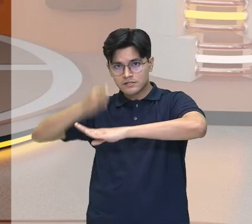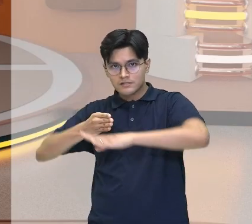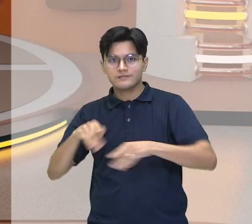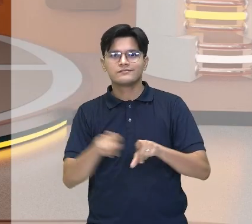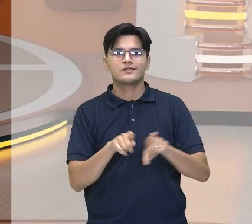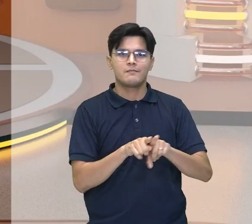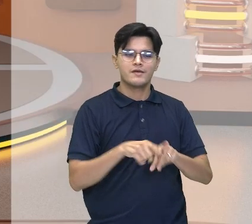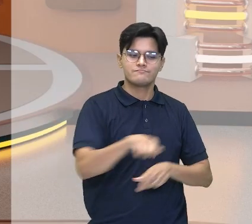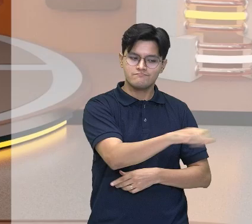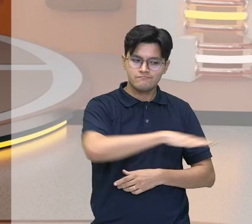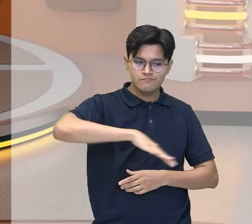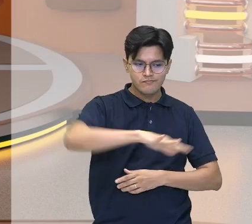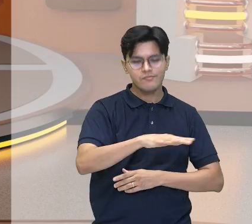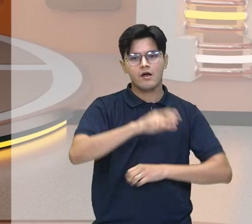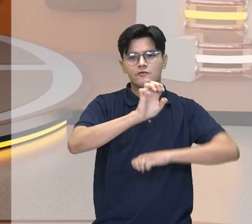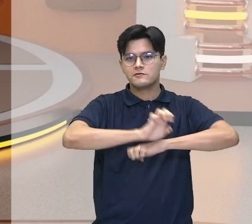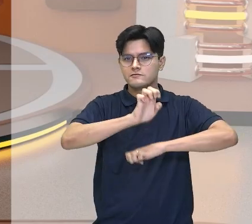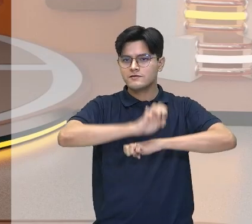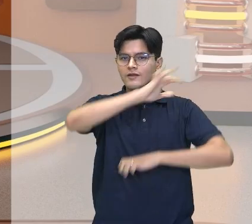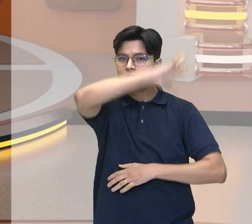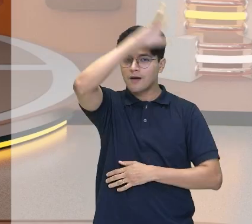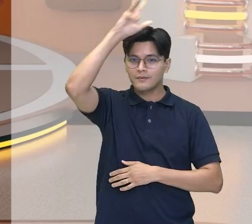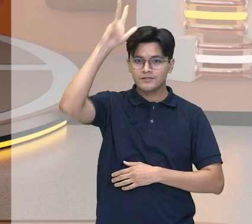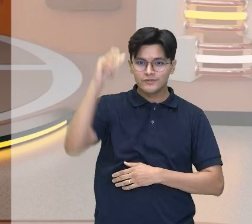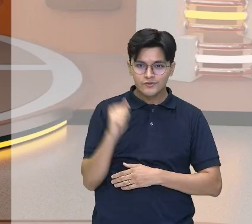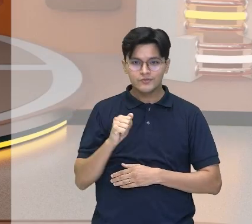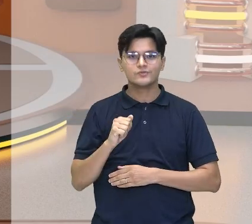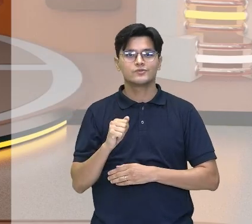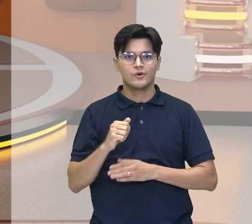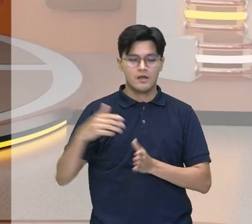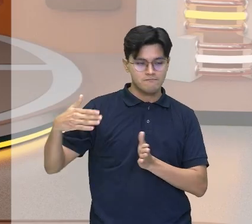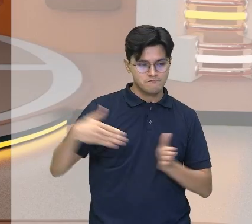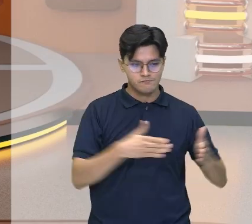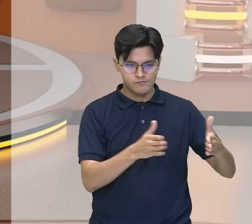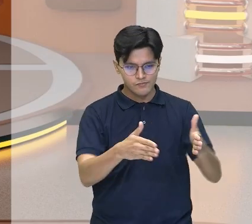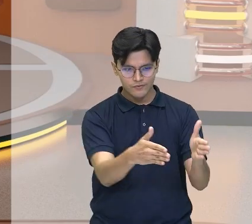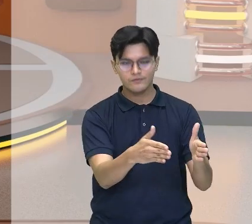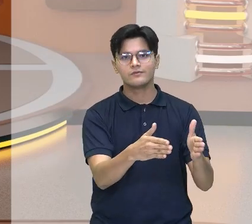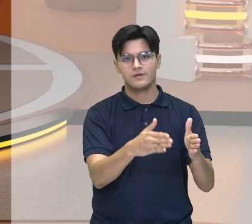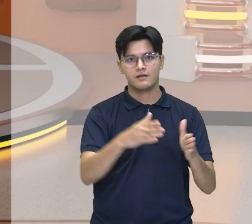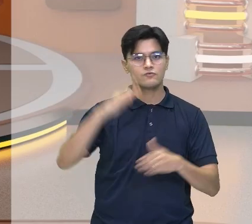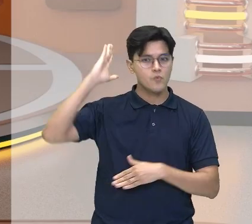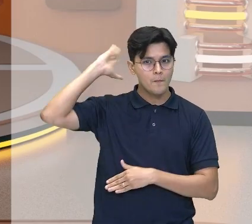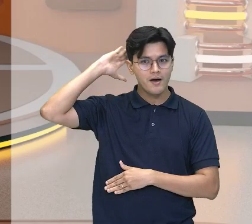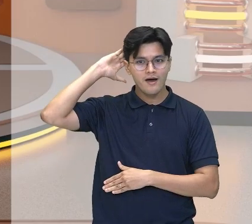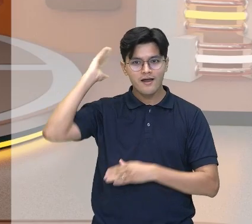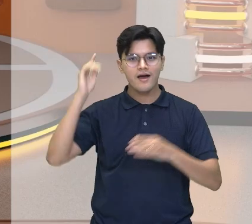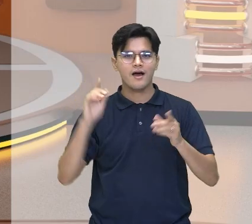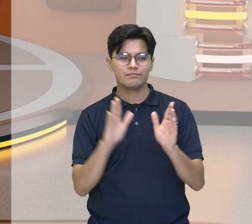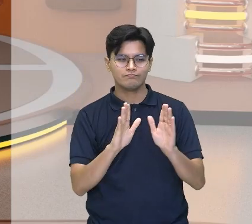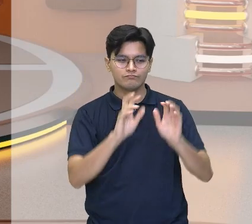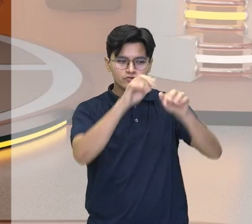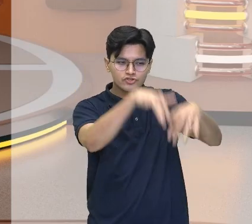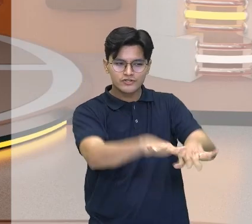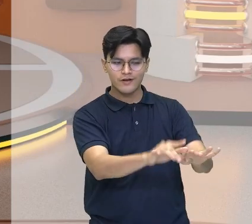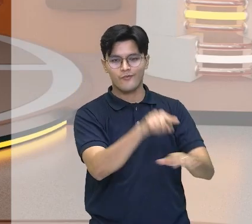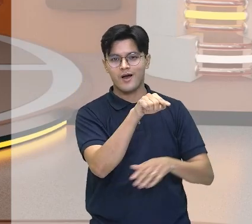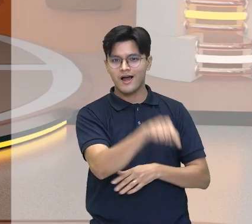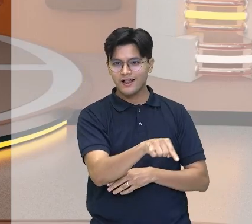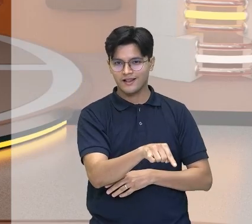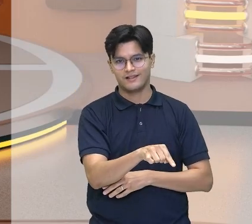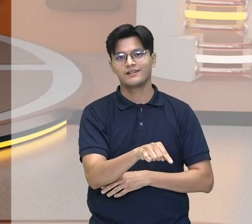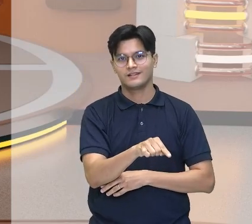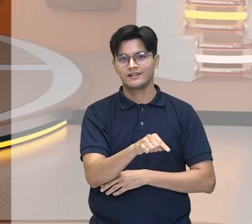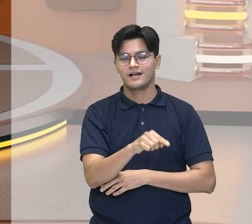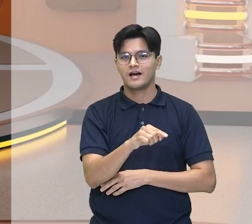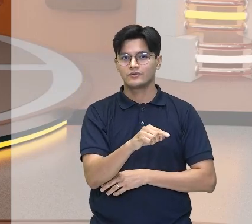Atlântico, próximo à ilha de Marajó, onde está localizada a sua foz. Então, ele é um rio bastante extenso. E aí